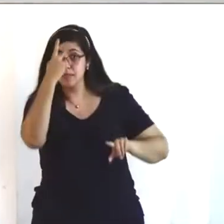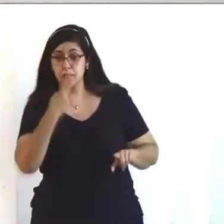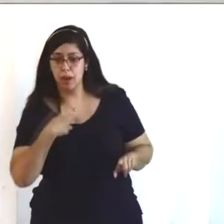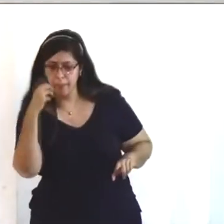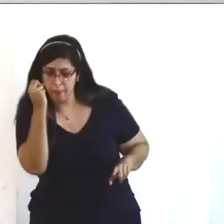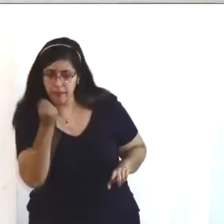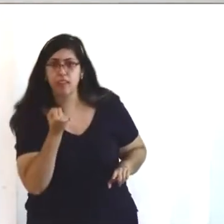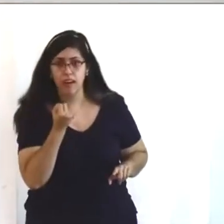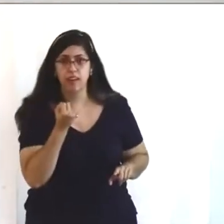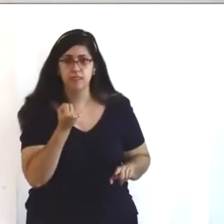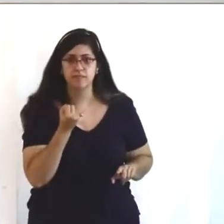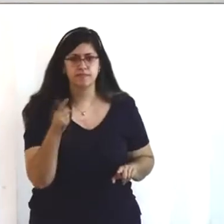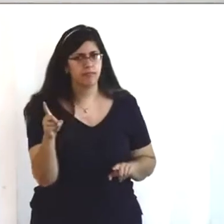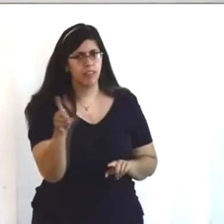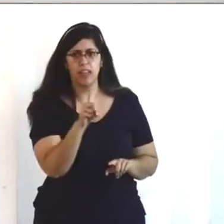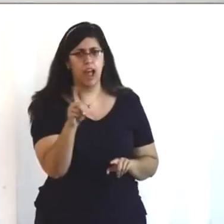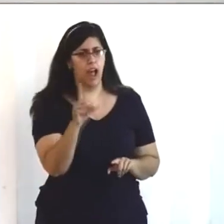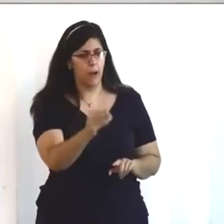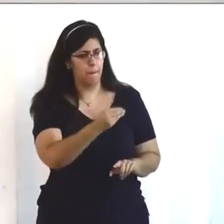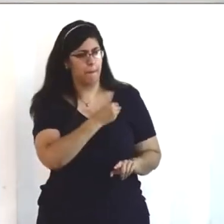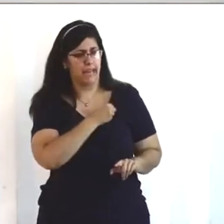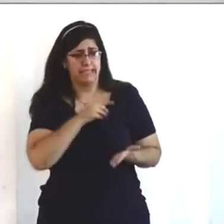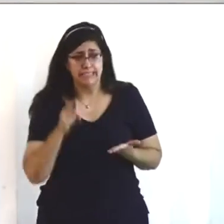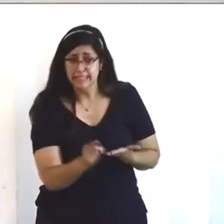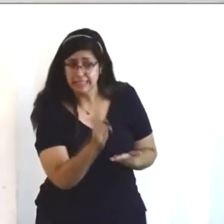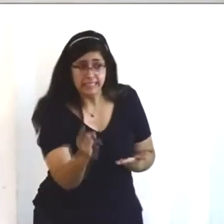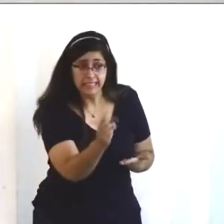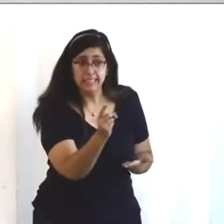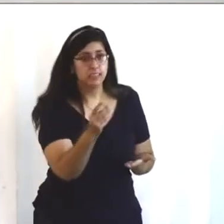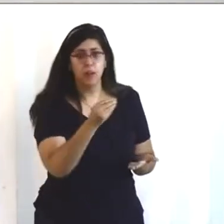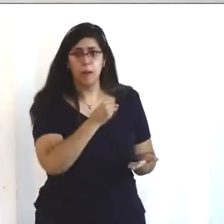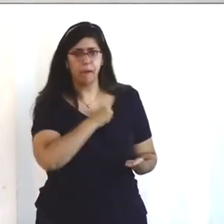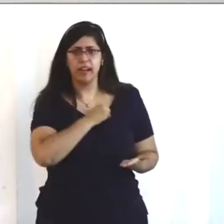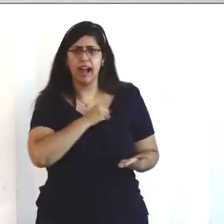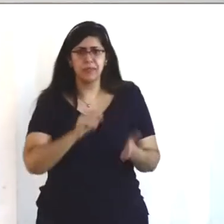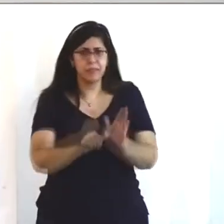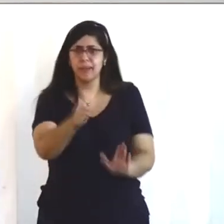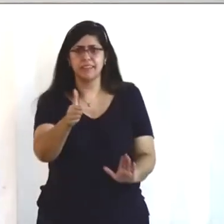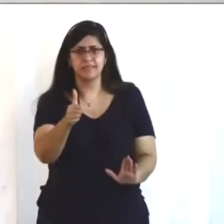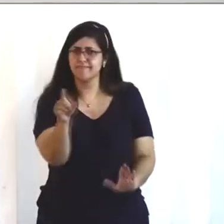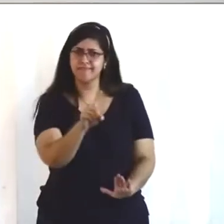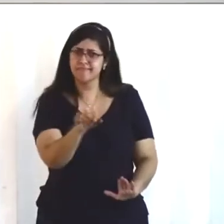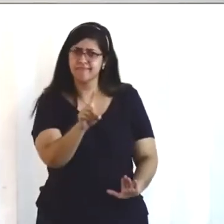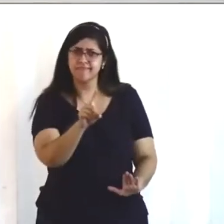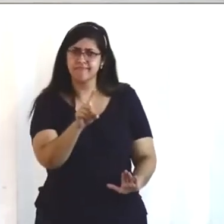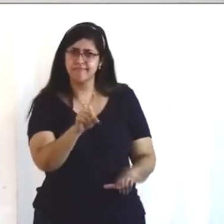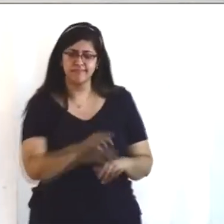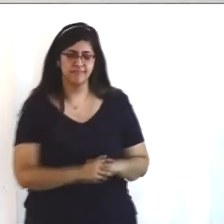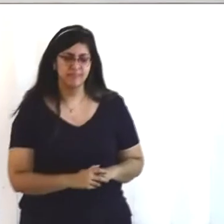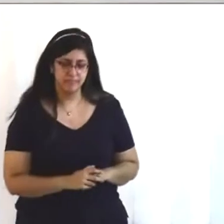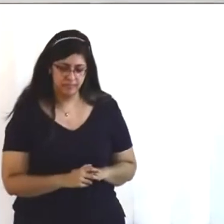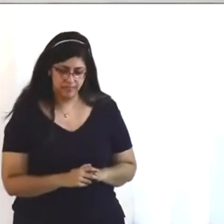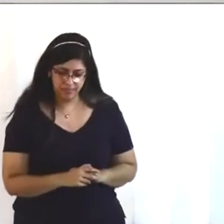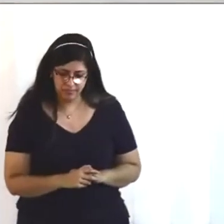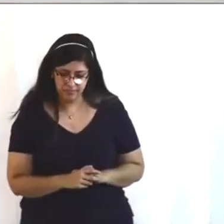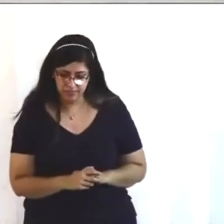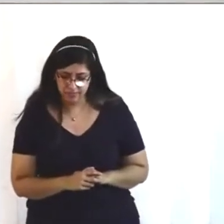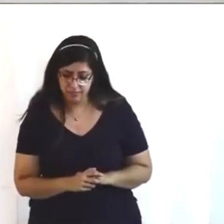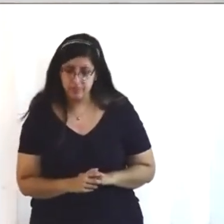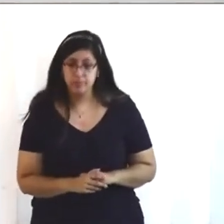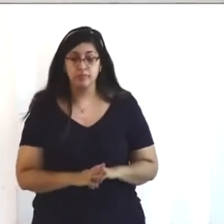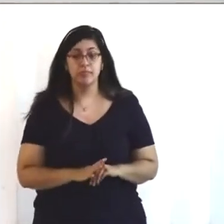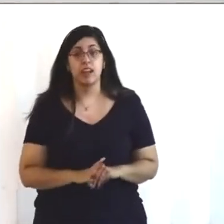si, ele não é a causa do pecado imperdoável. O suicídio pode